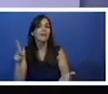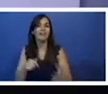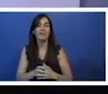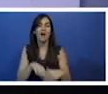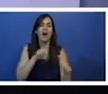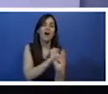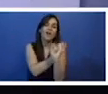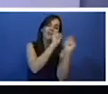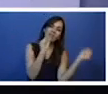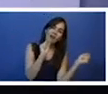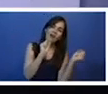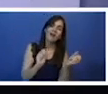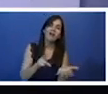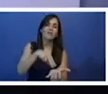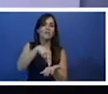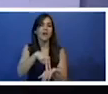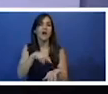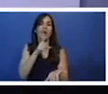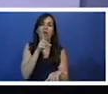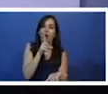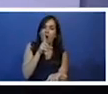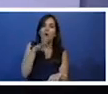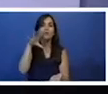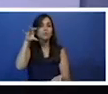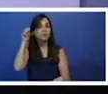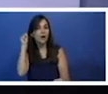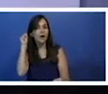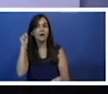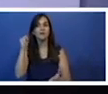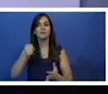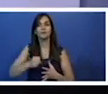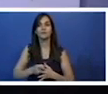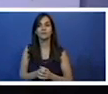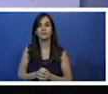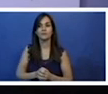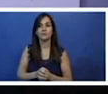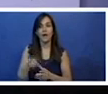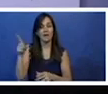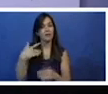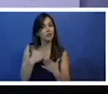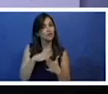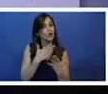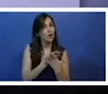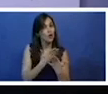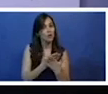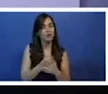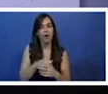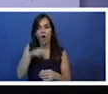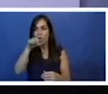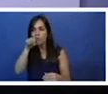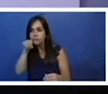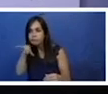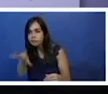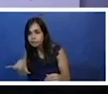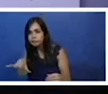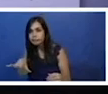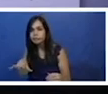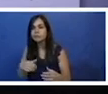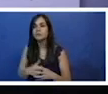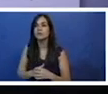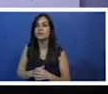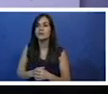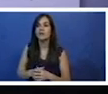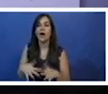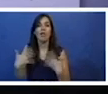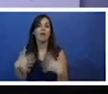acordar, levantar, calar e escutar, que é o momento aí que ele está na escola, né? Vomitar ali, depois atrapalhar